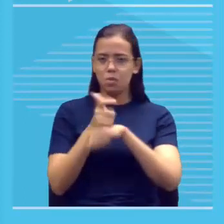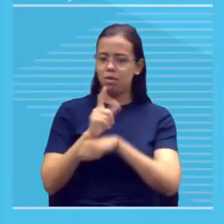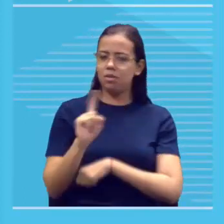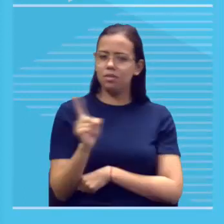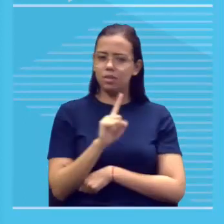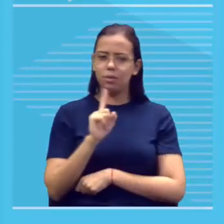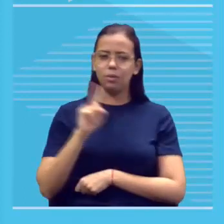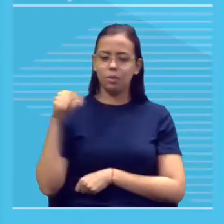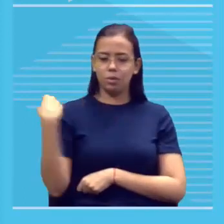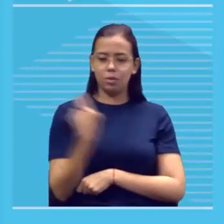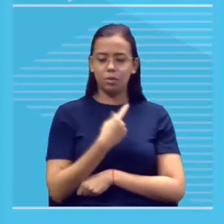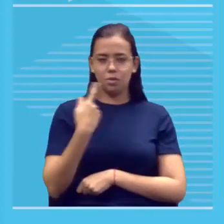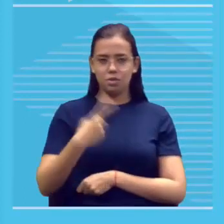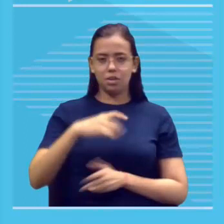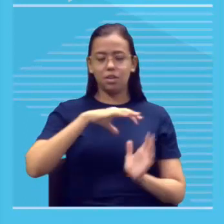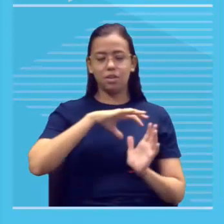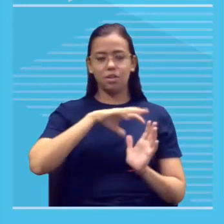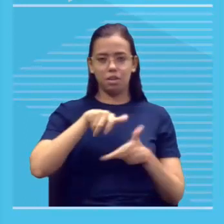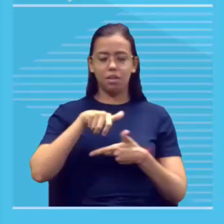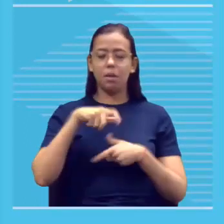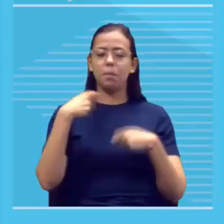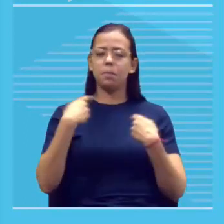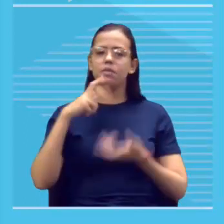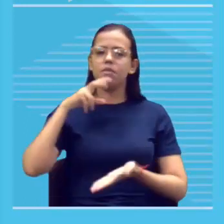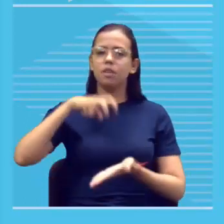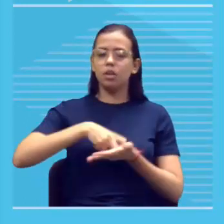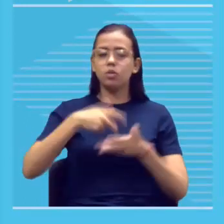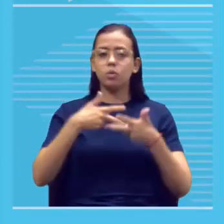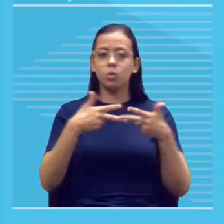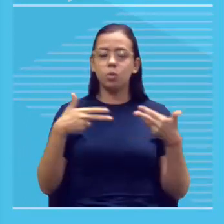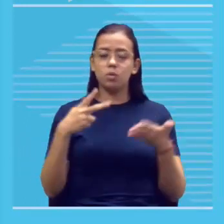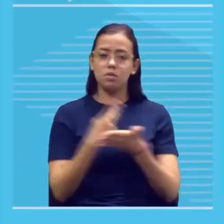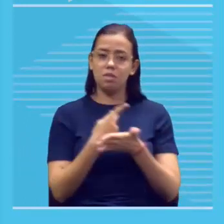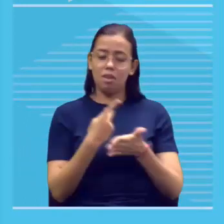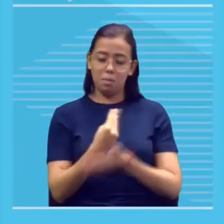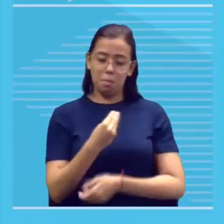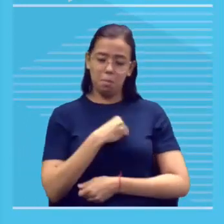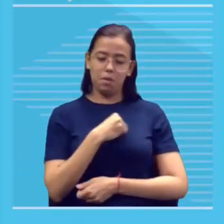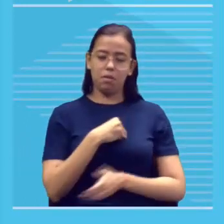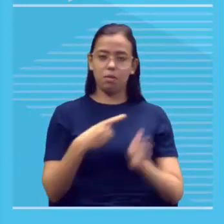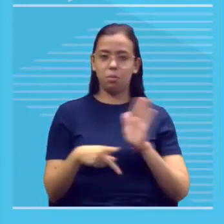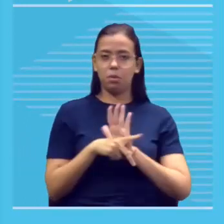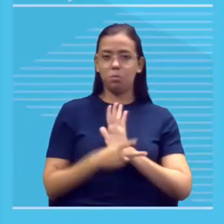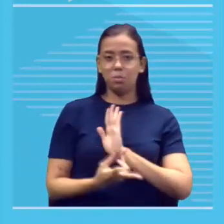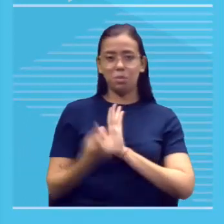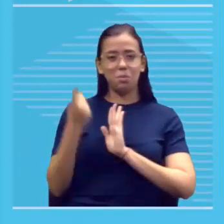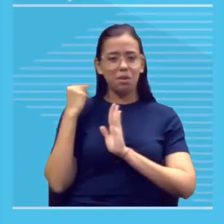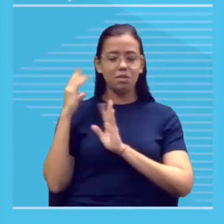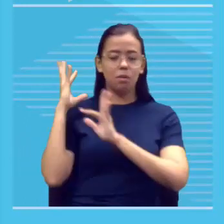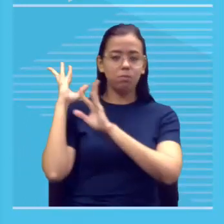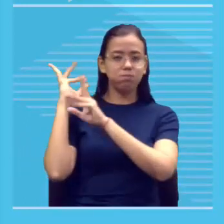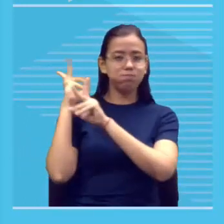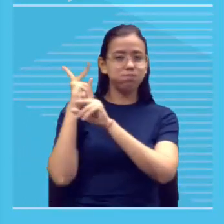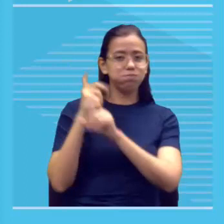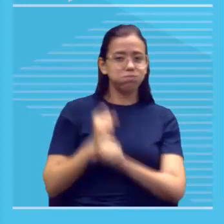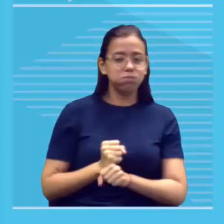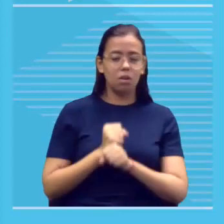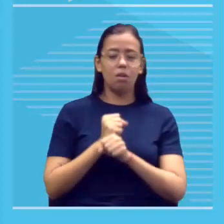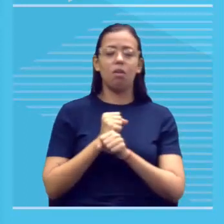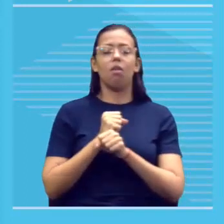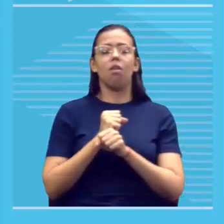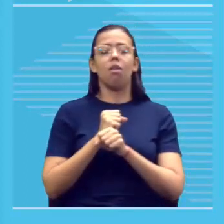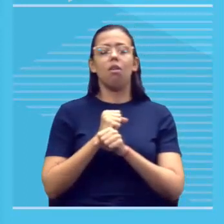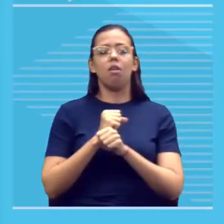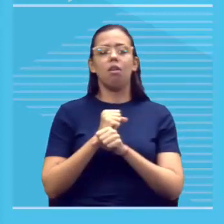aqui nesse planeta terra nós temos que pagar por coisa erradas que nós fizemos no passado e juntar tudo que a gente ruim e botar